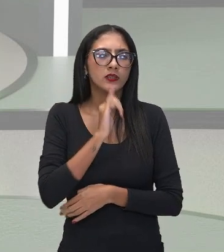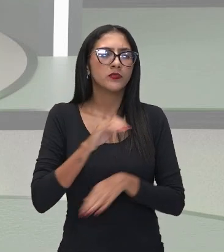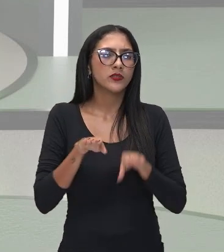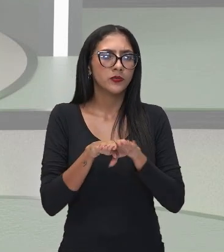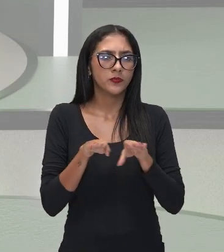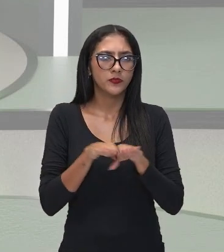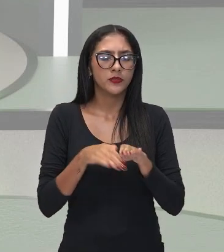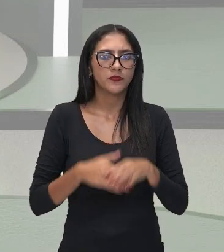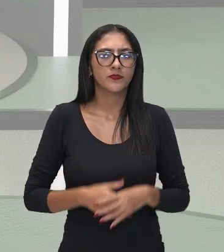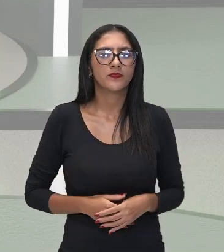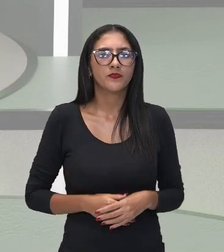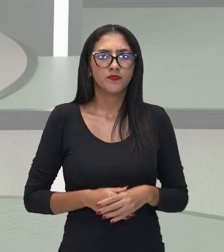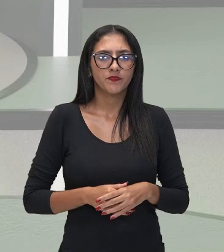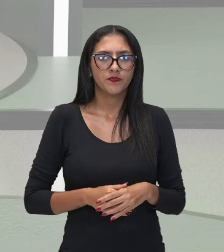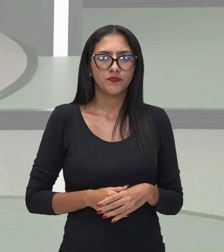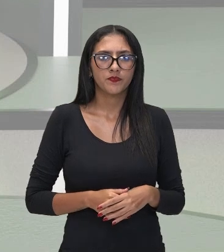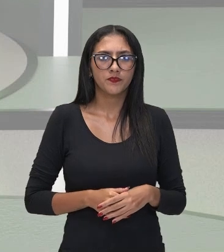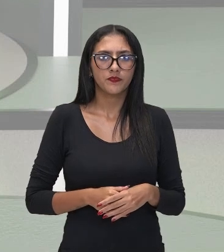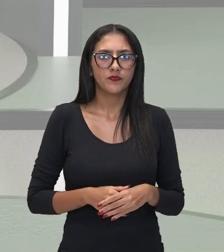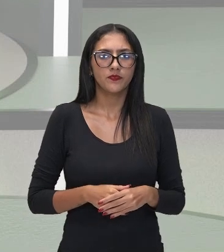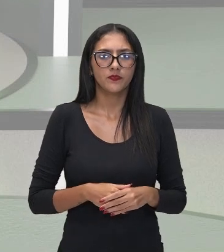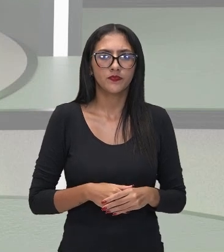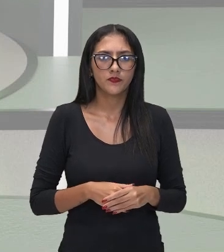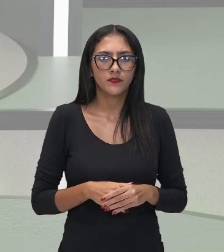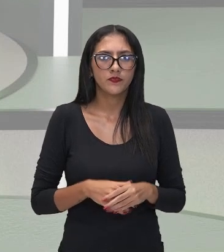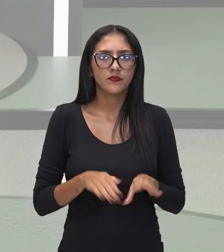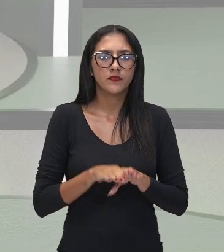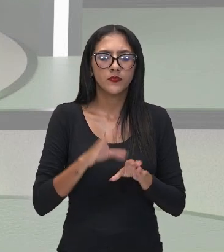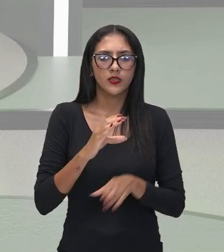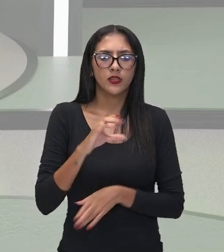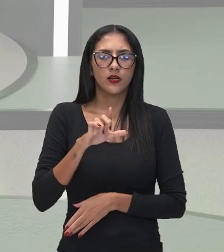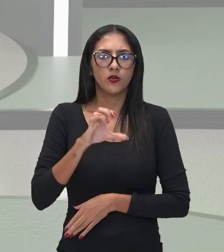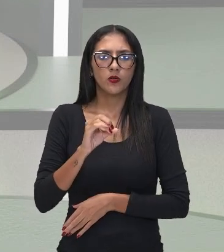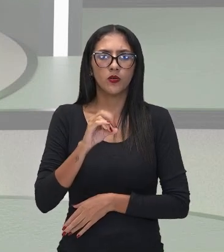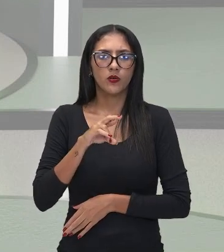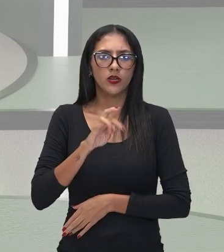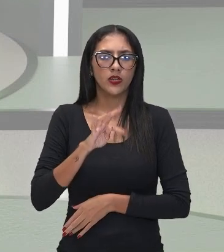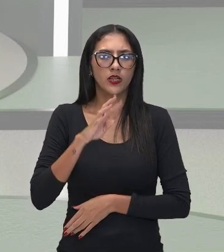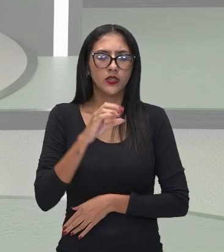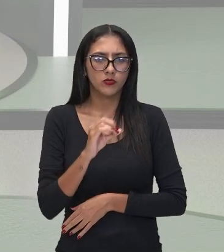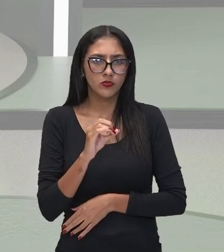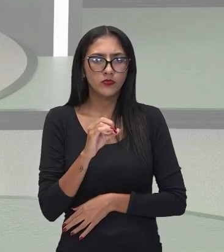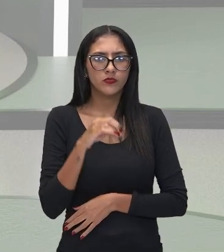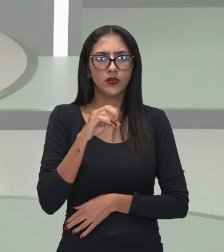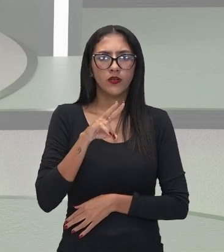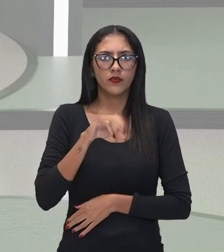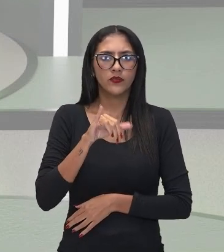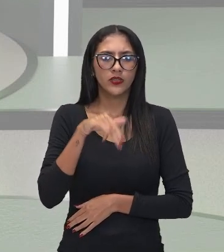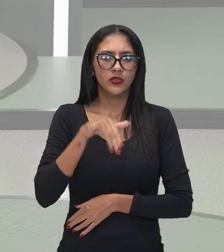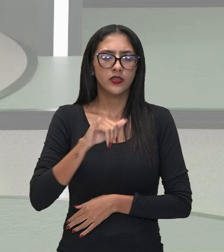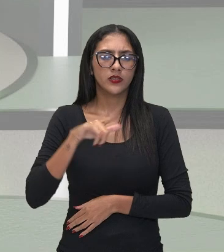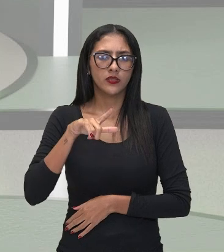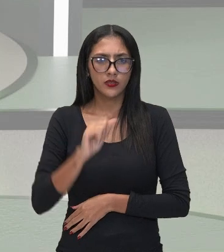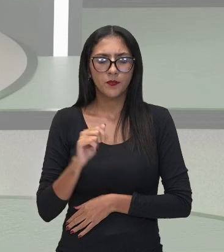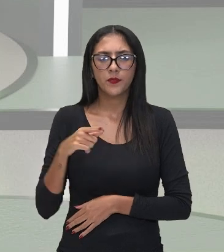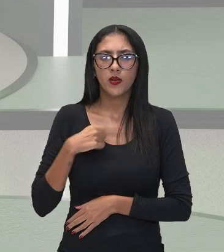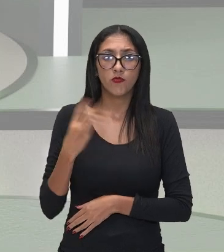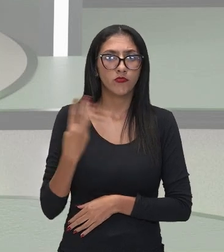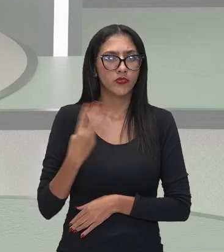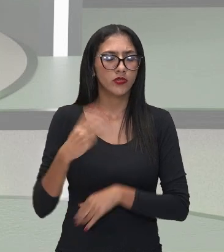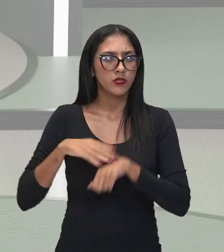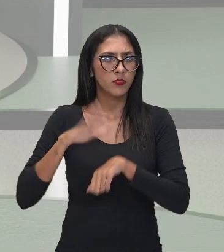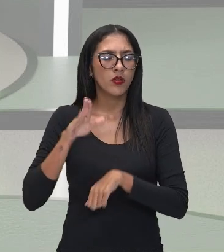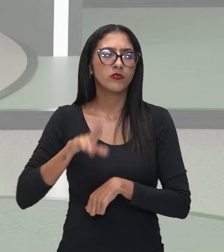termorrígidos. Temos o cloreto de polivinila, que é o terceiro plástico mais utilizado.